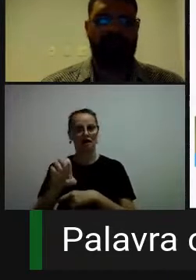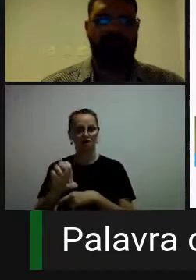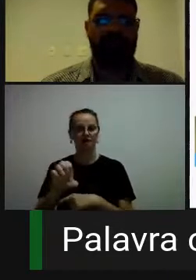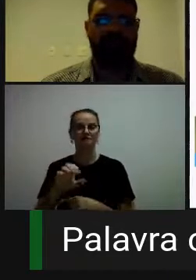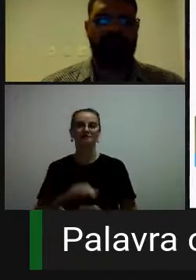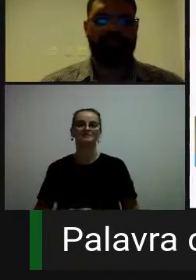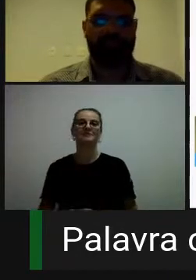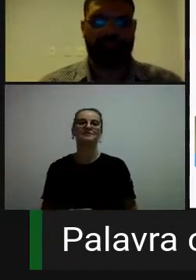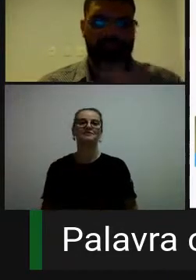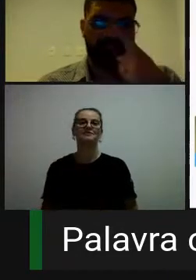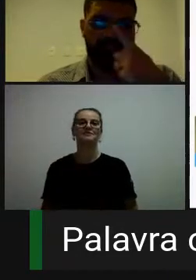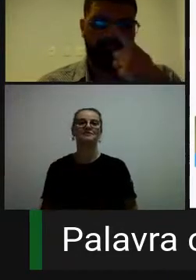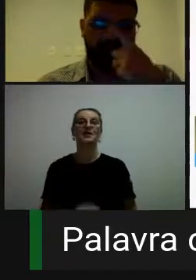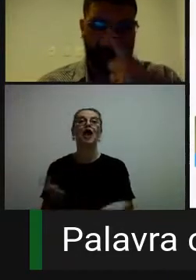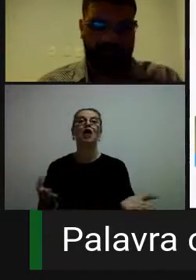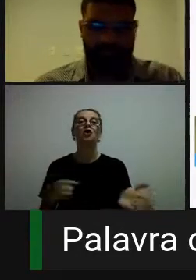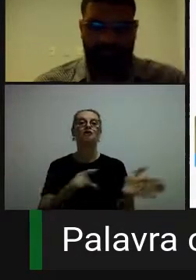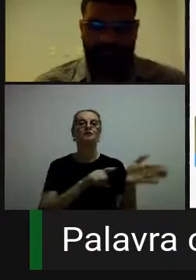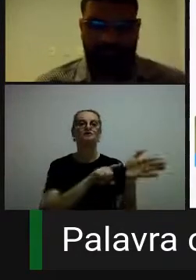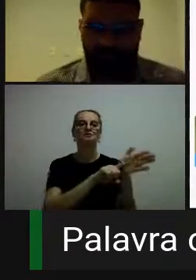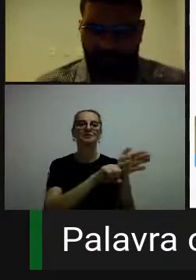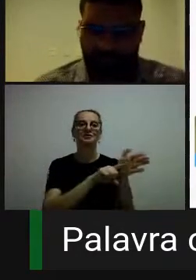Agora vamos para as perguntas.